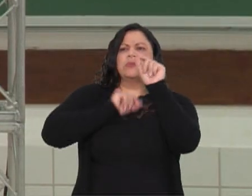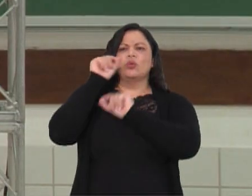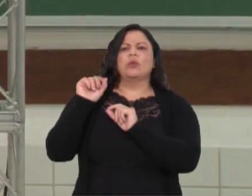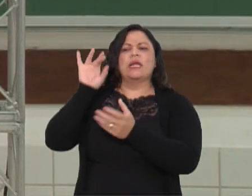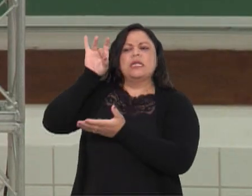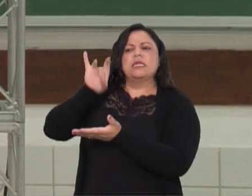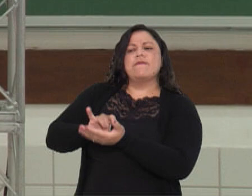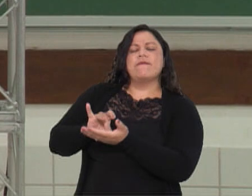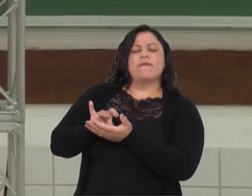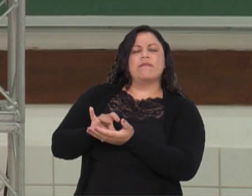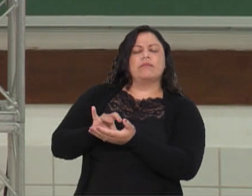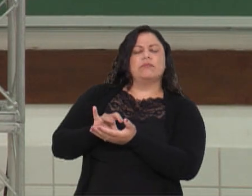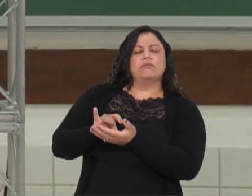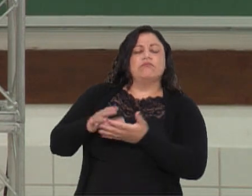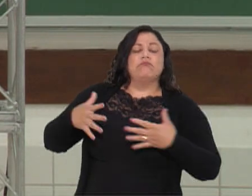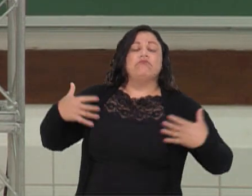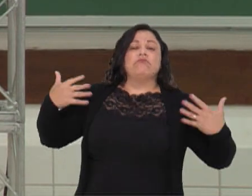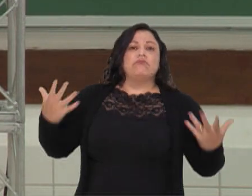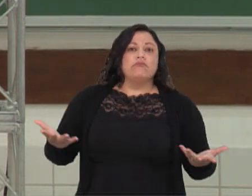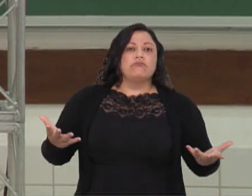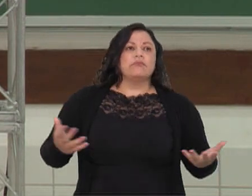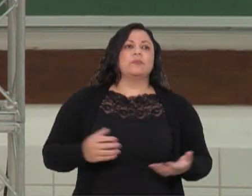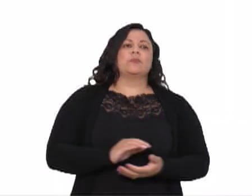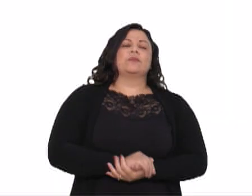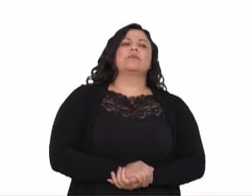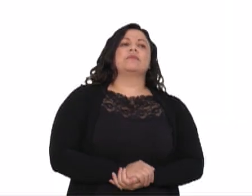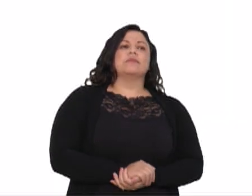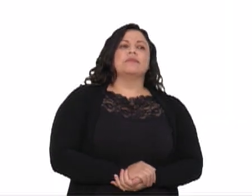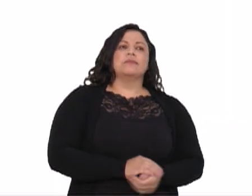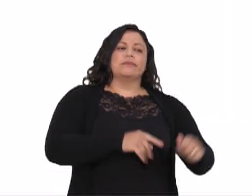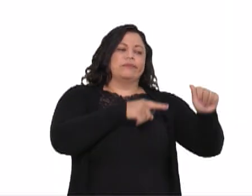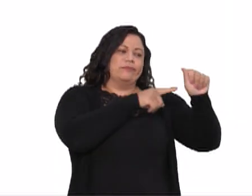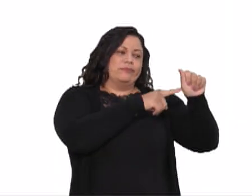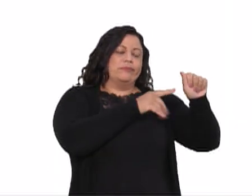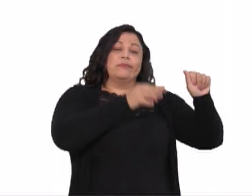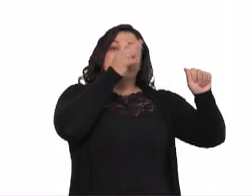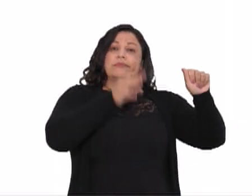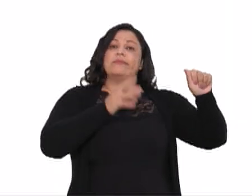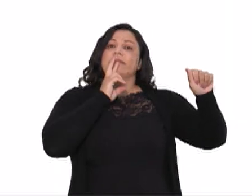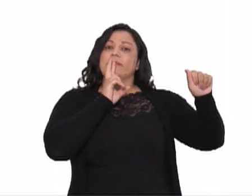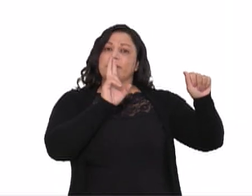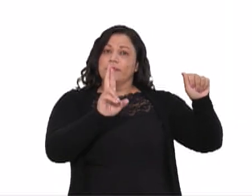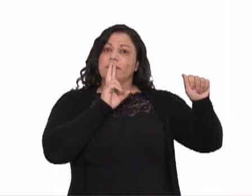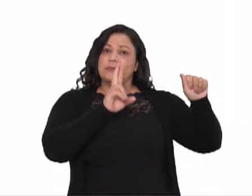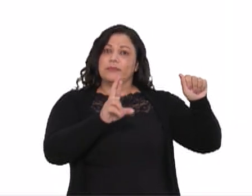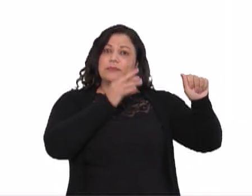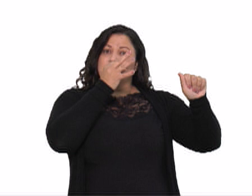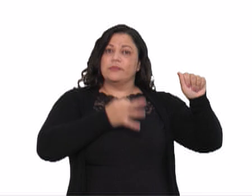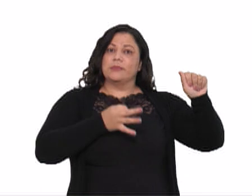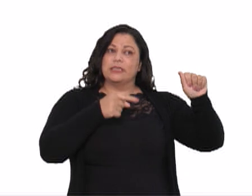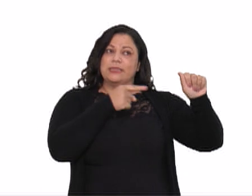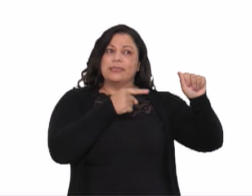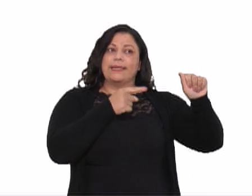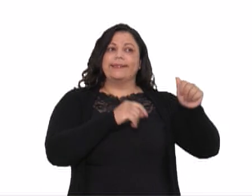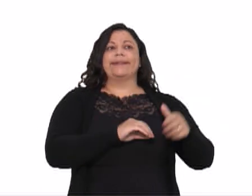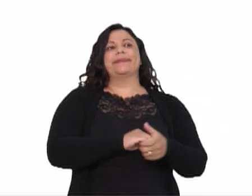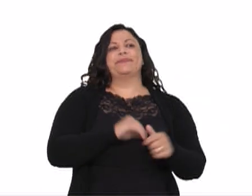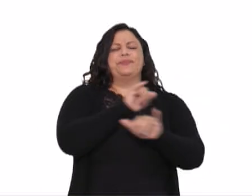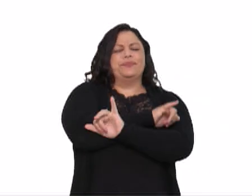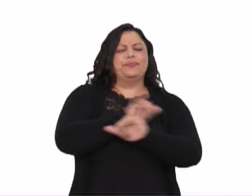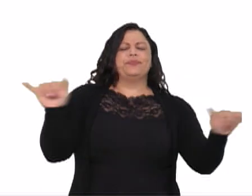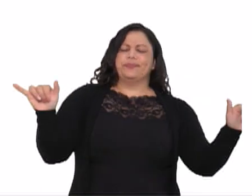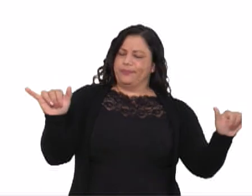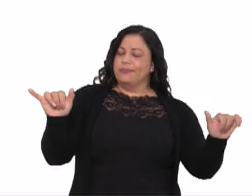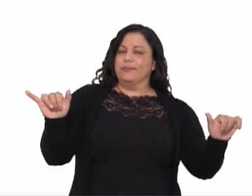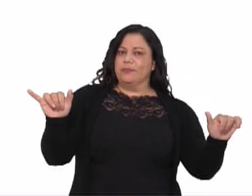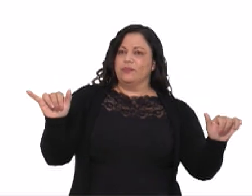ele nos trouxe. Vamos lá? Então, o objetivo principal desse texto é divulgar